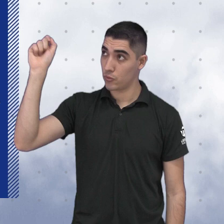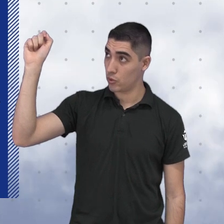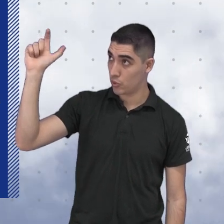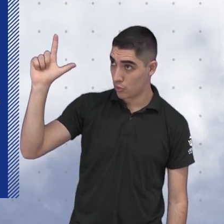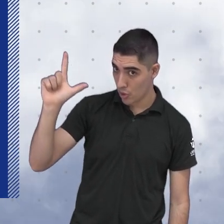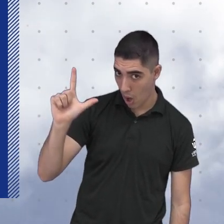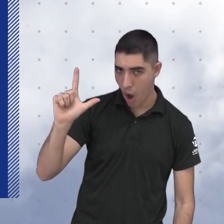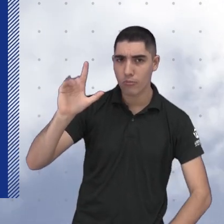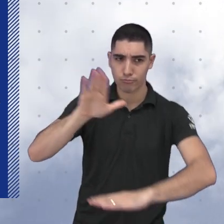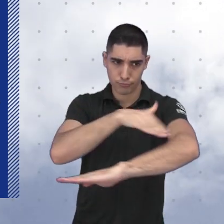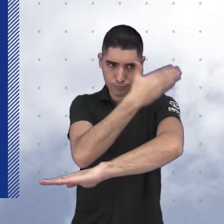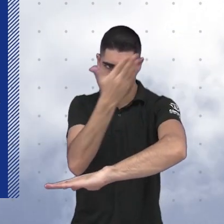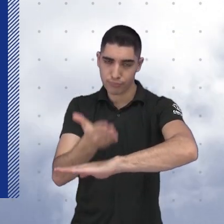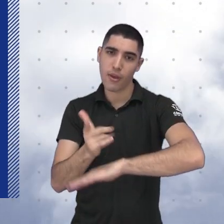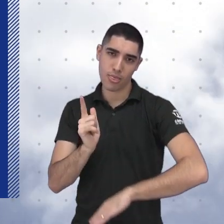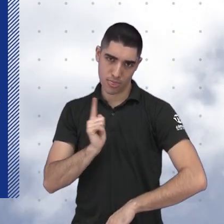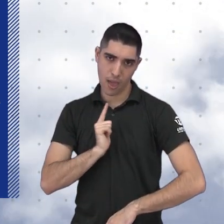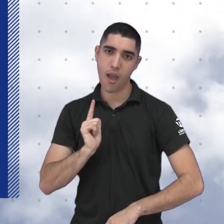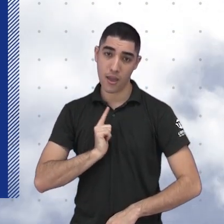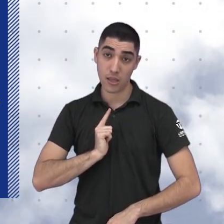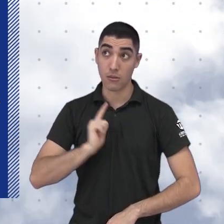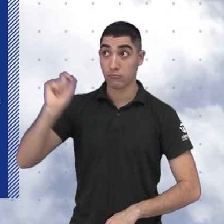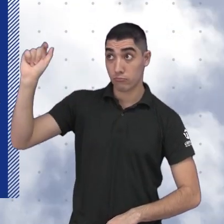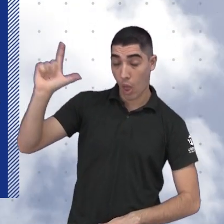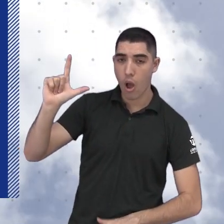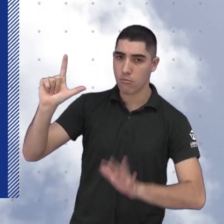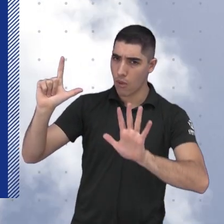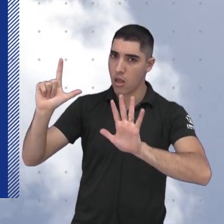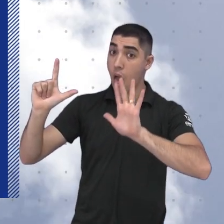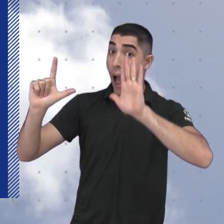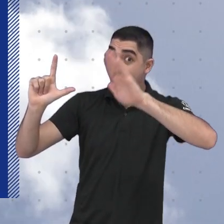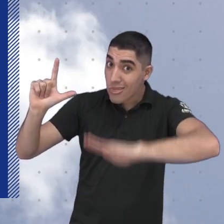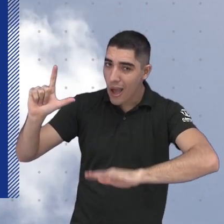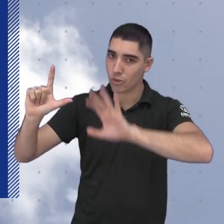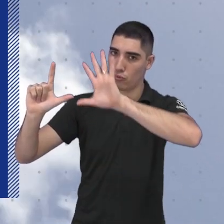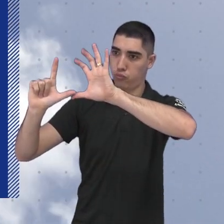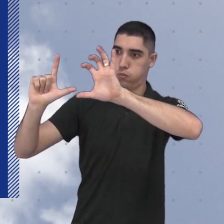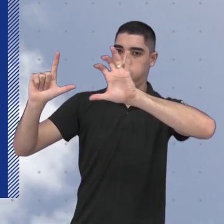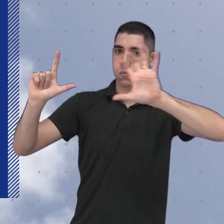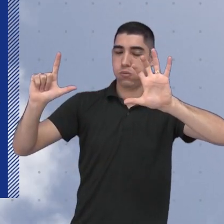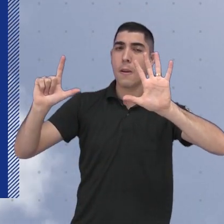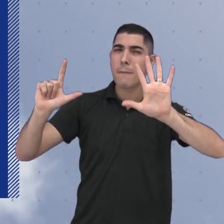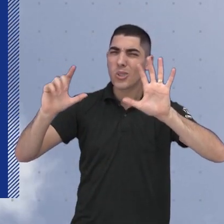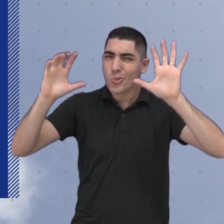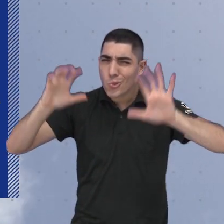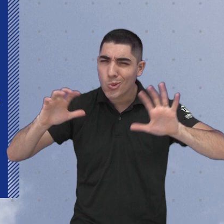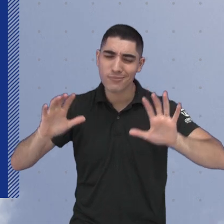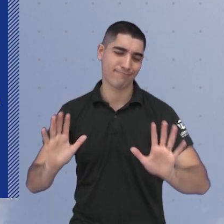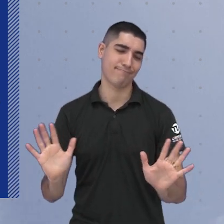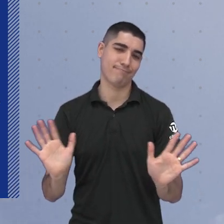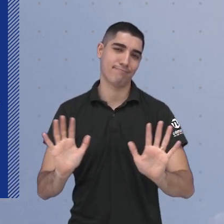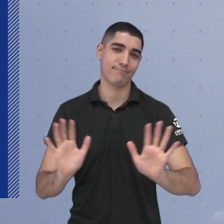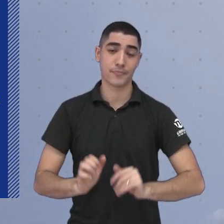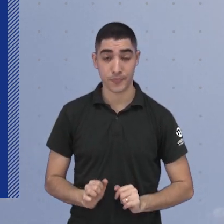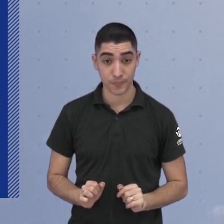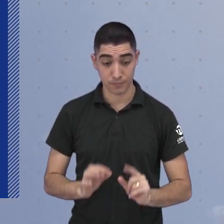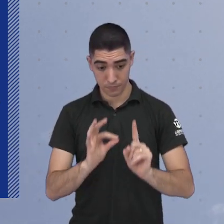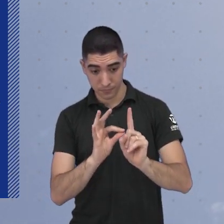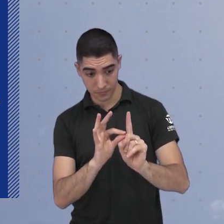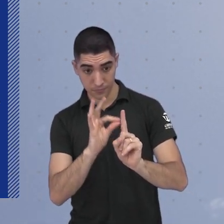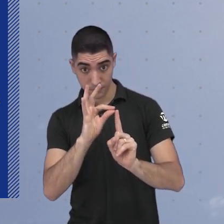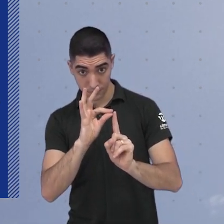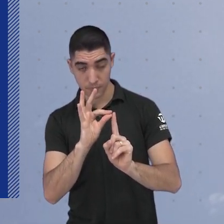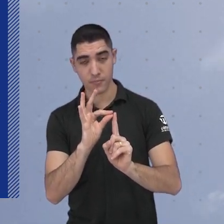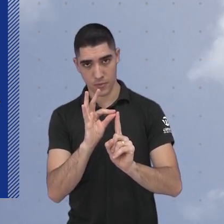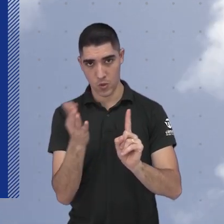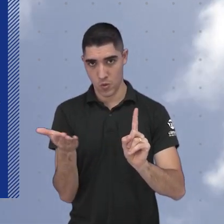Terça-feira de sol durante todo o dia, com nuvens que aumentam com o decorrer da tarde. Ainda assim, há pouca chance de chuva. A